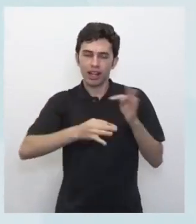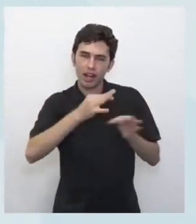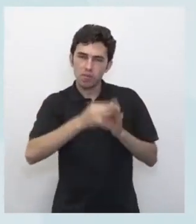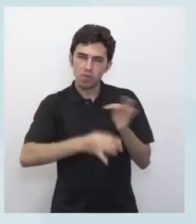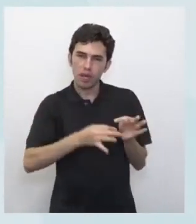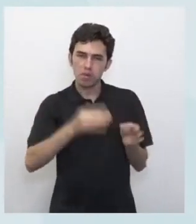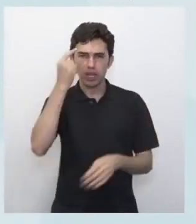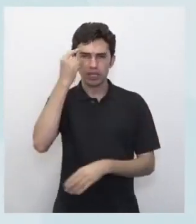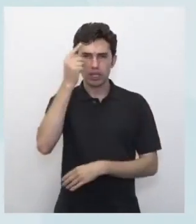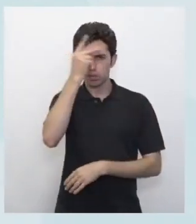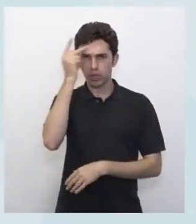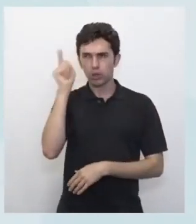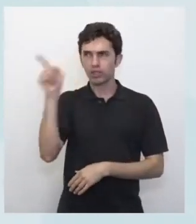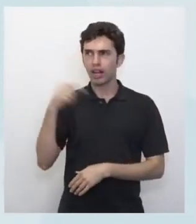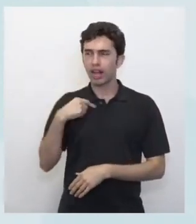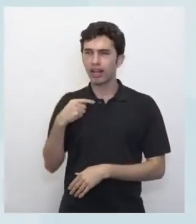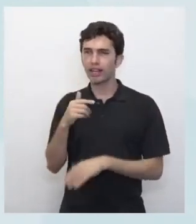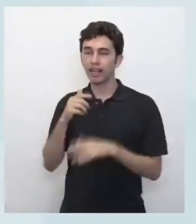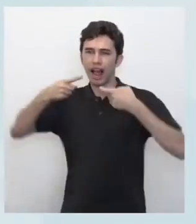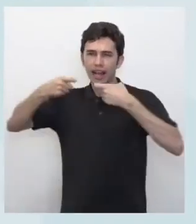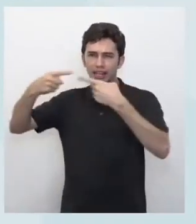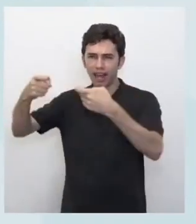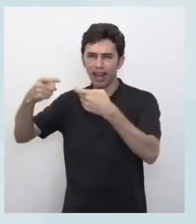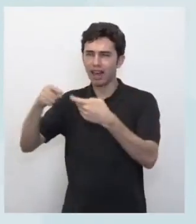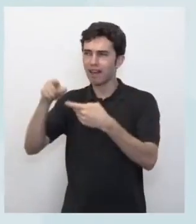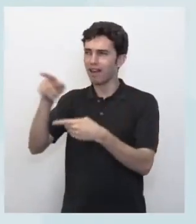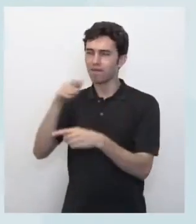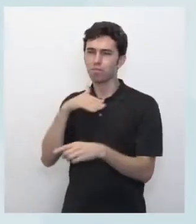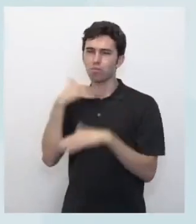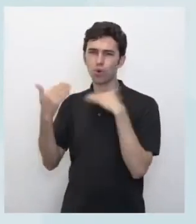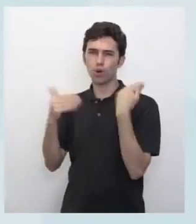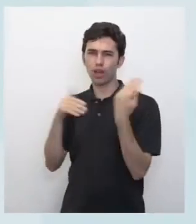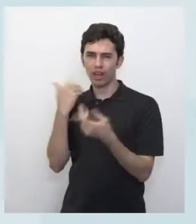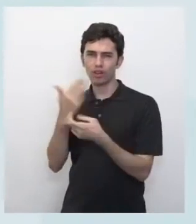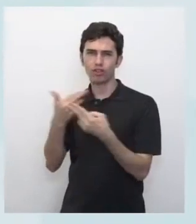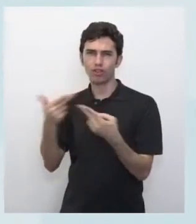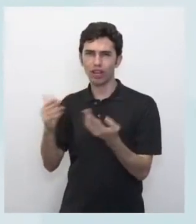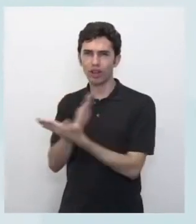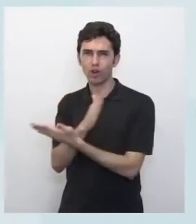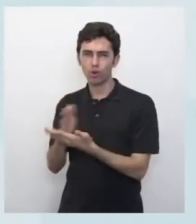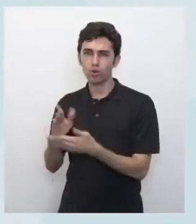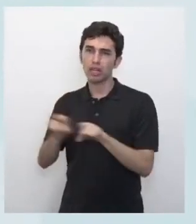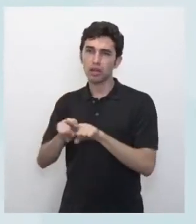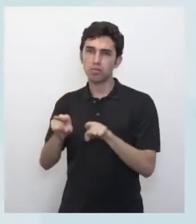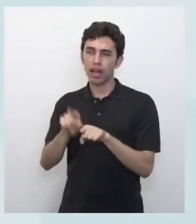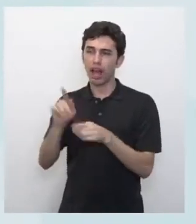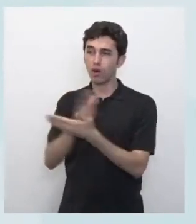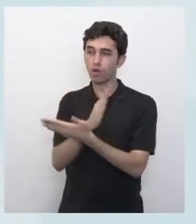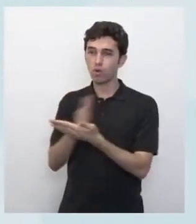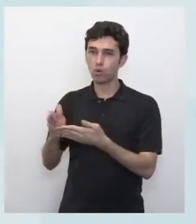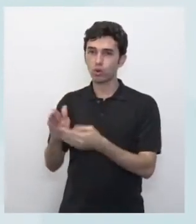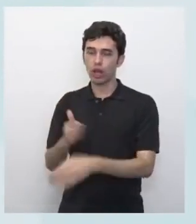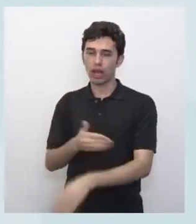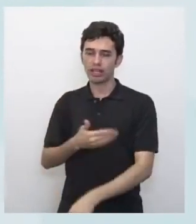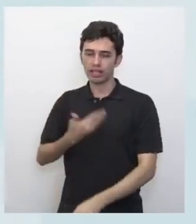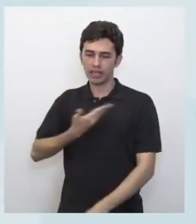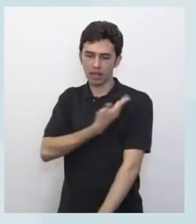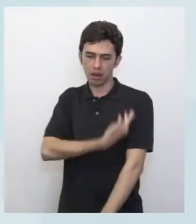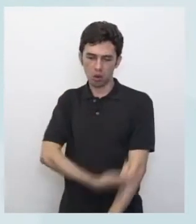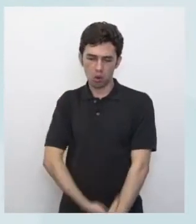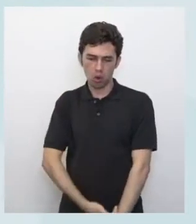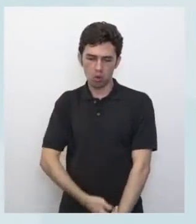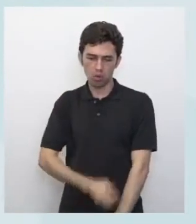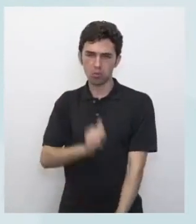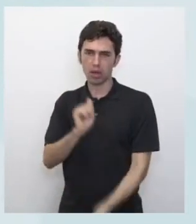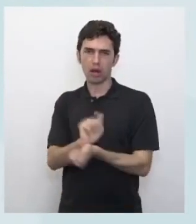que perderam membros durante a guerra, pessoas que sofreram, né, algum tipo de paralisia, tá certo? Ou pessoas que